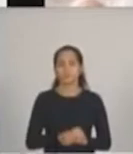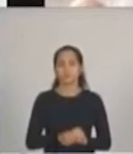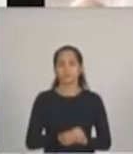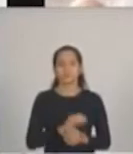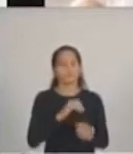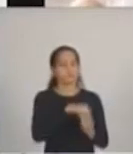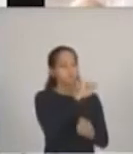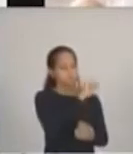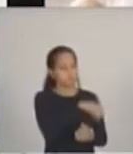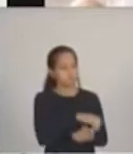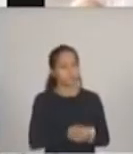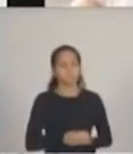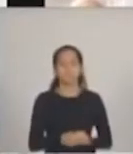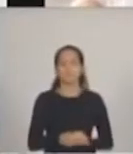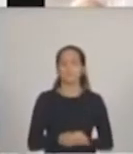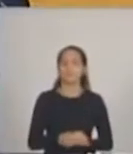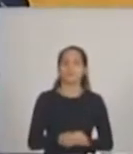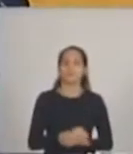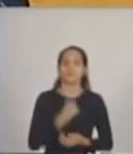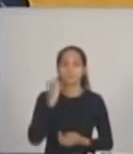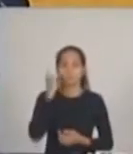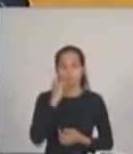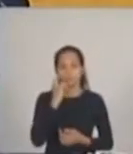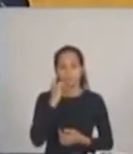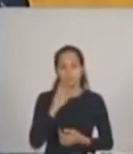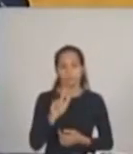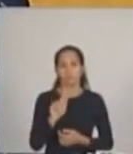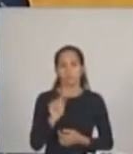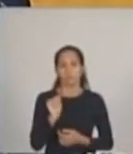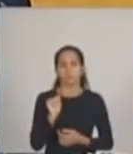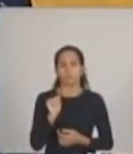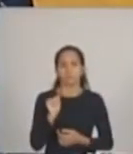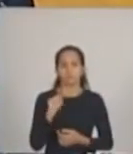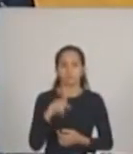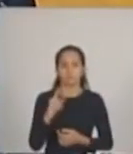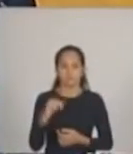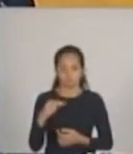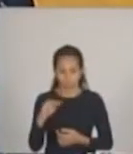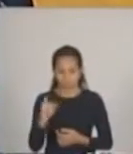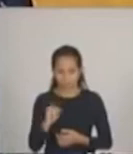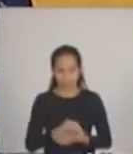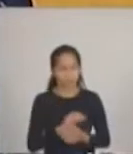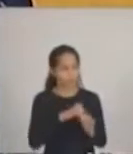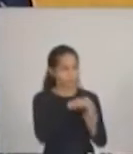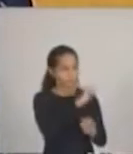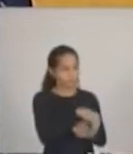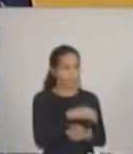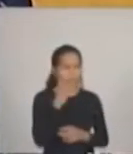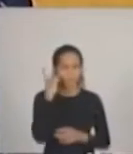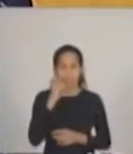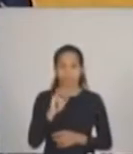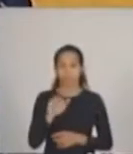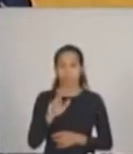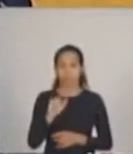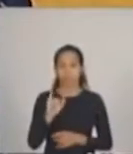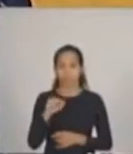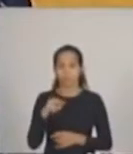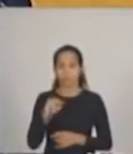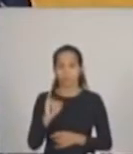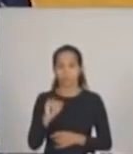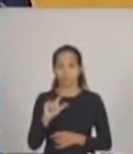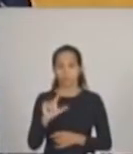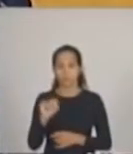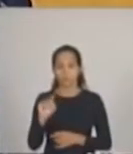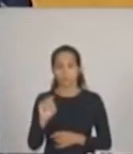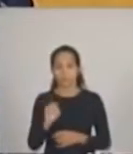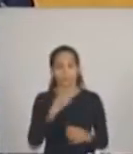Voto sim, senhor presidente. Voto sim. Deputado Gandini. Sim. Deputada Irine Lopes. Eu voto